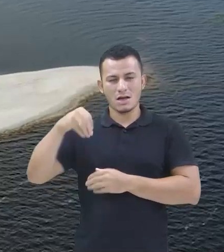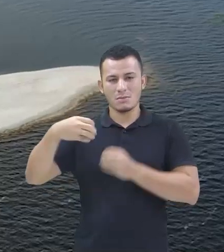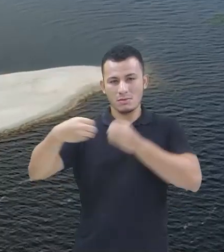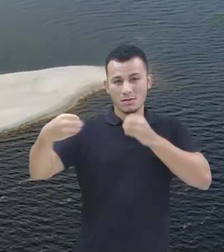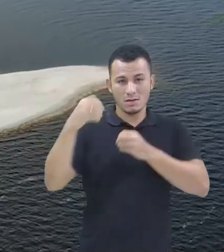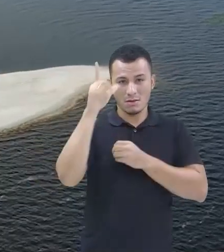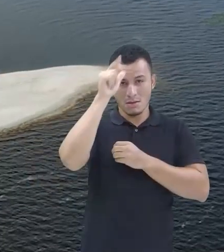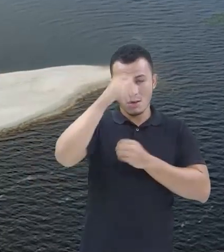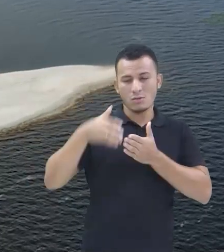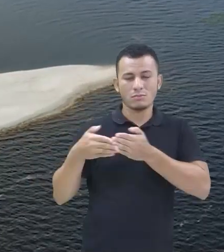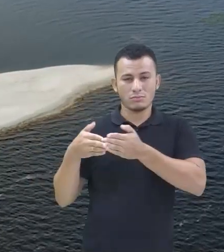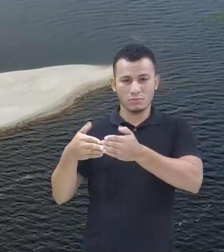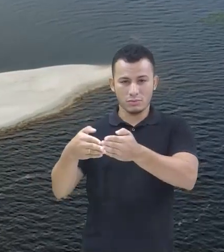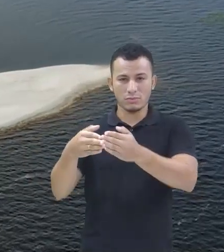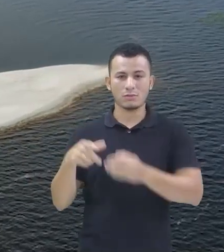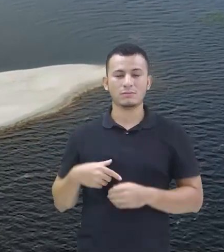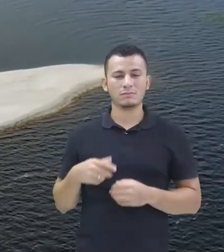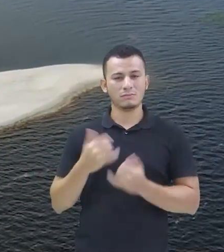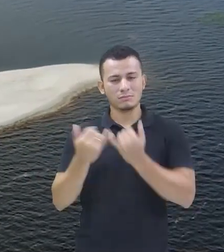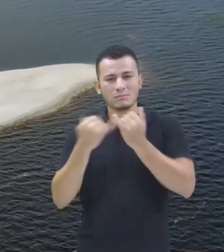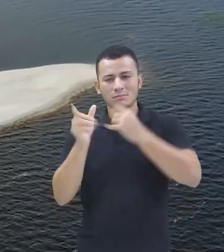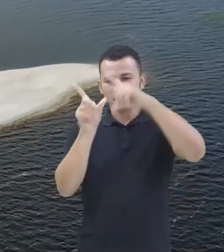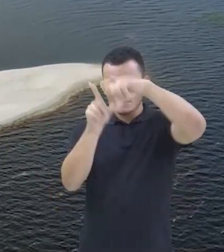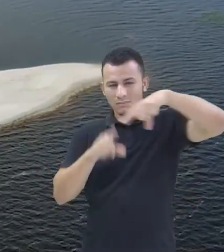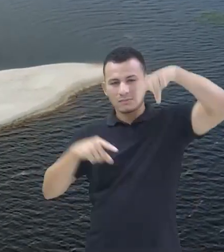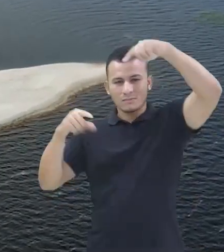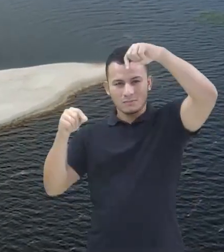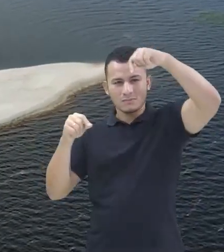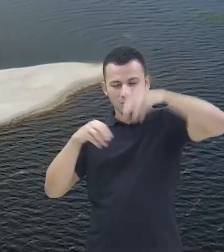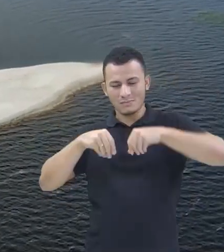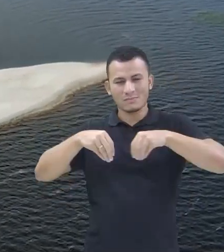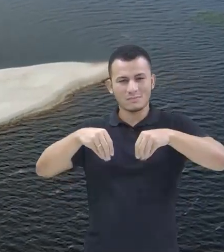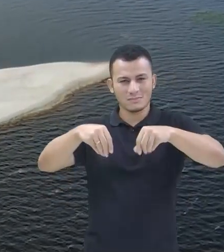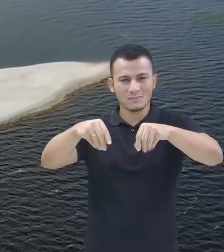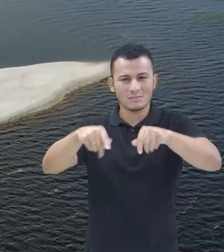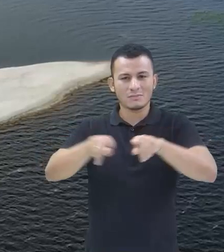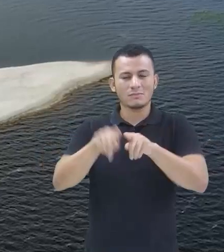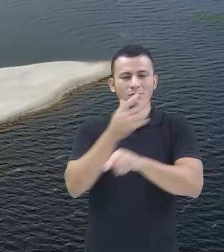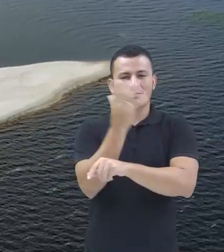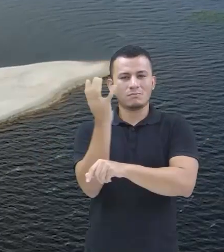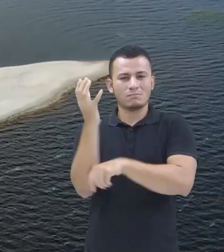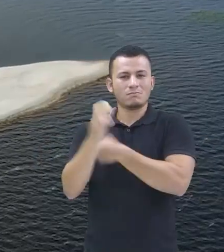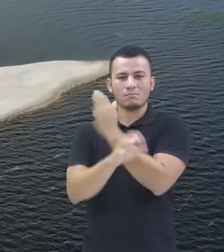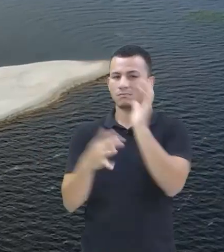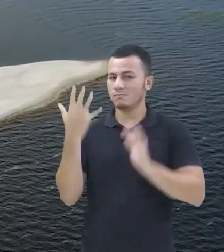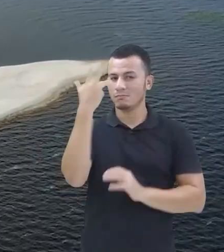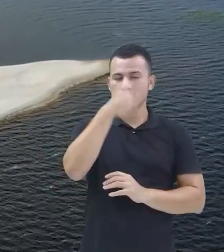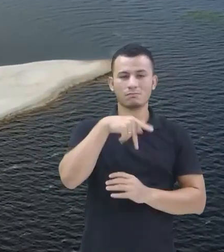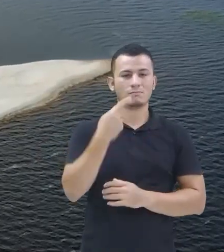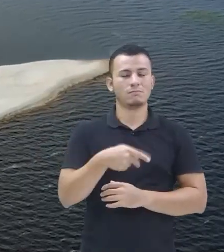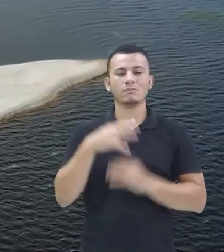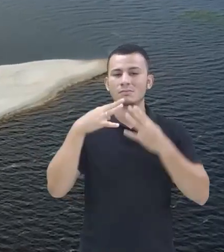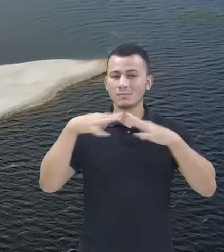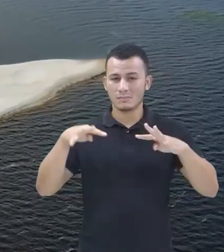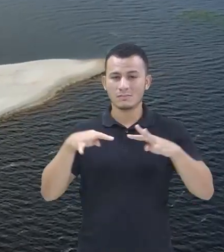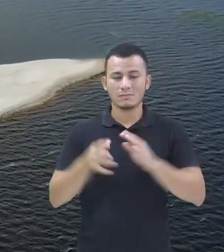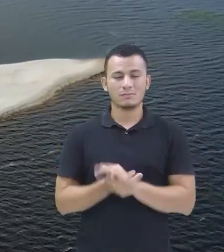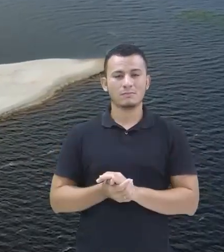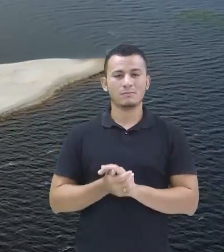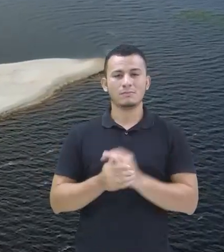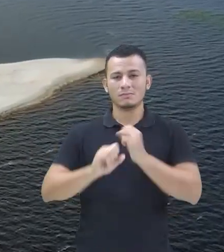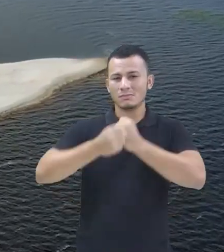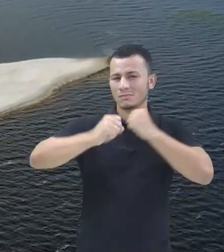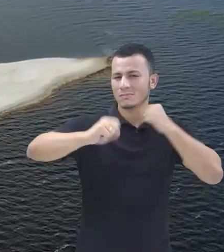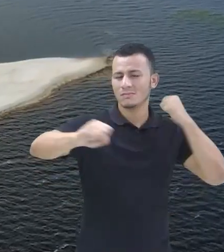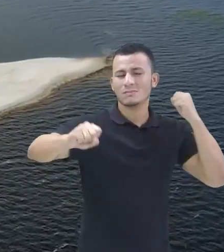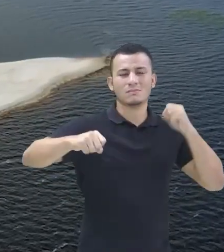via fluvial. Tem o formato de uma lua em quarto crescente e uma vegetação de rara beleza natural, com uma extensão de areia